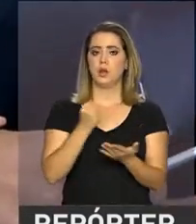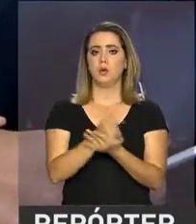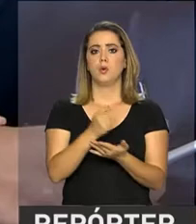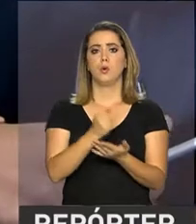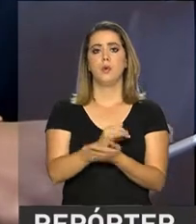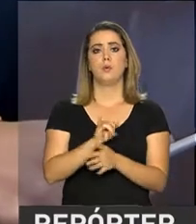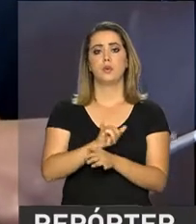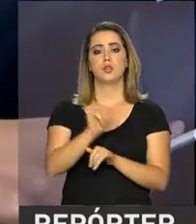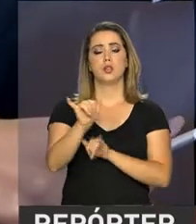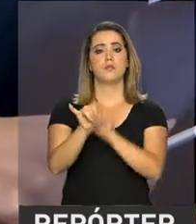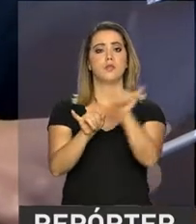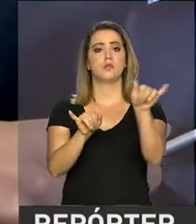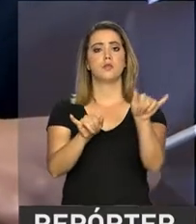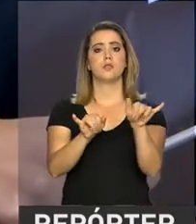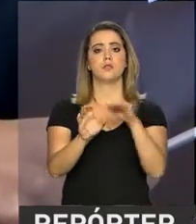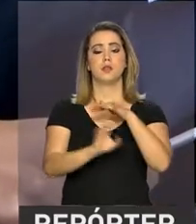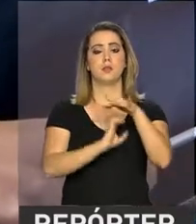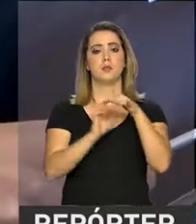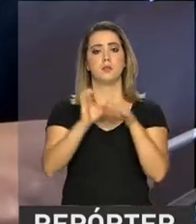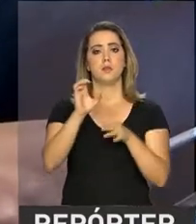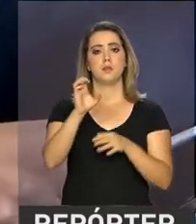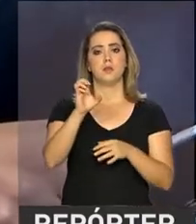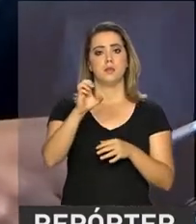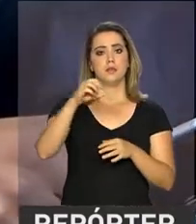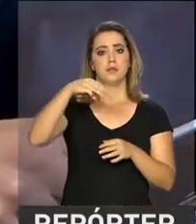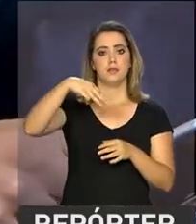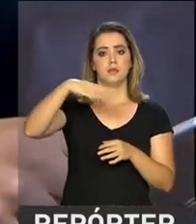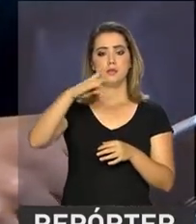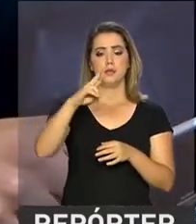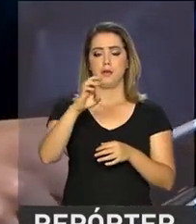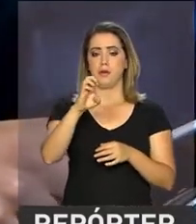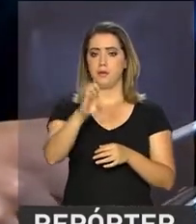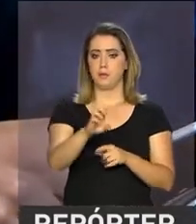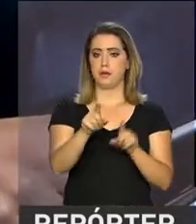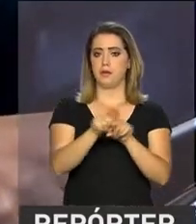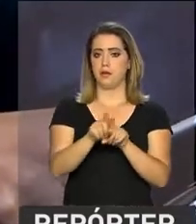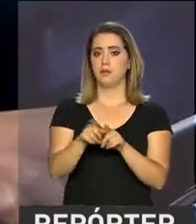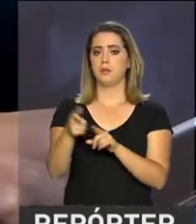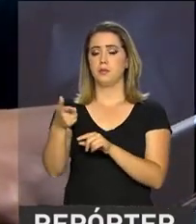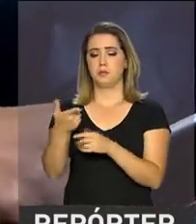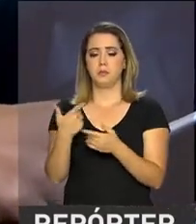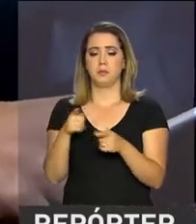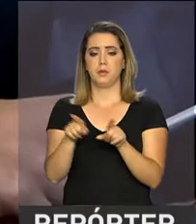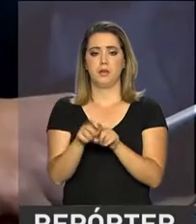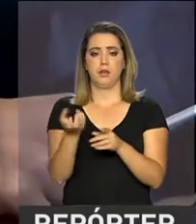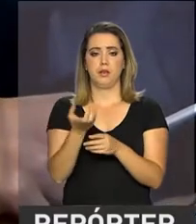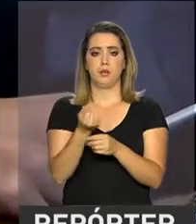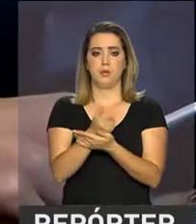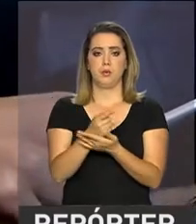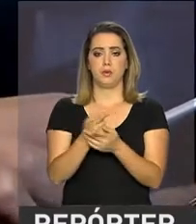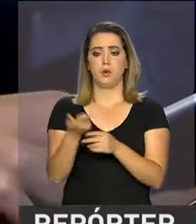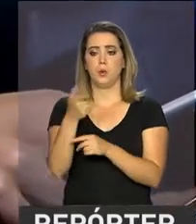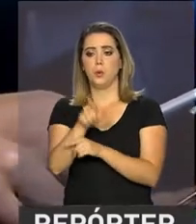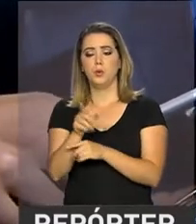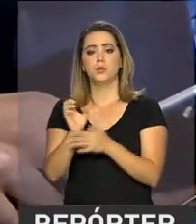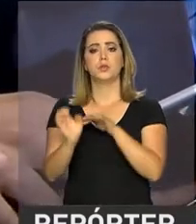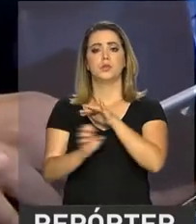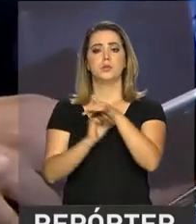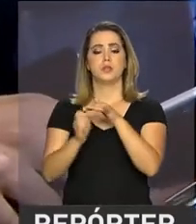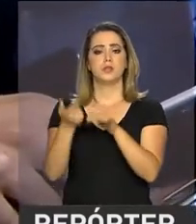da embraer e agora interessante parando em astana no cazaquistão um grande empresário de lá